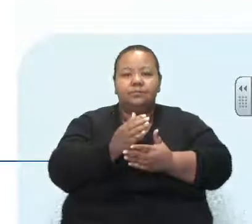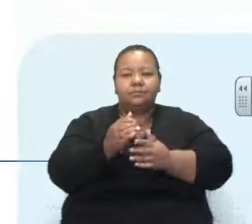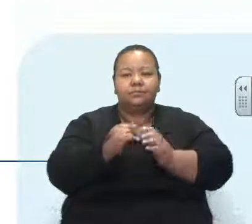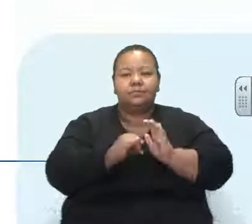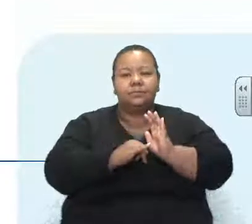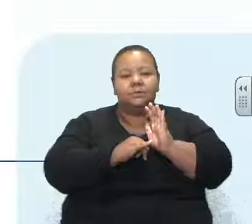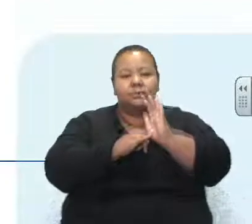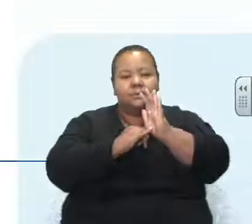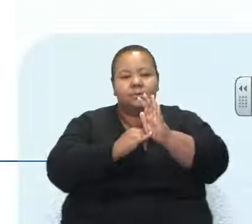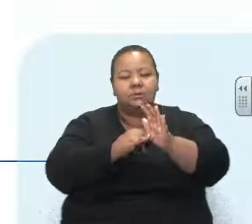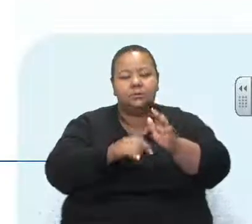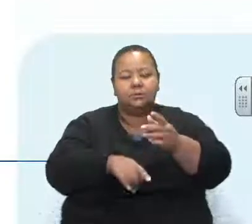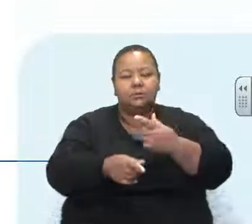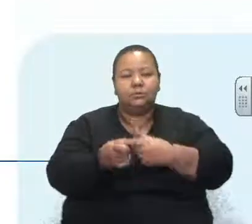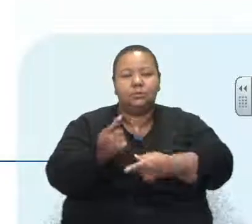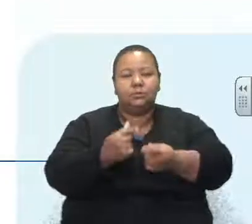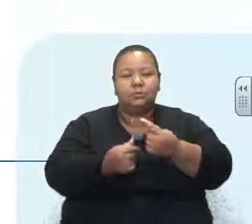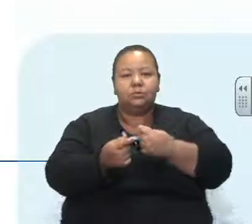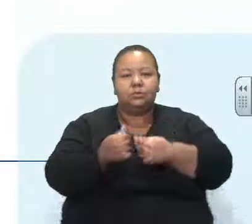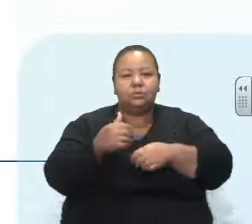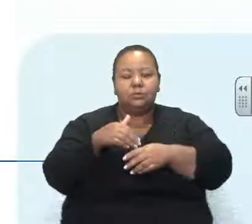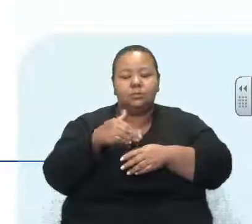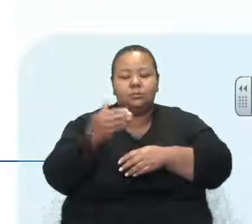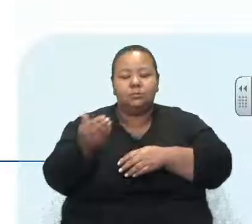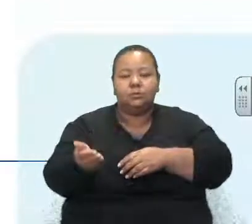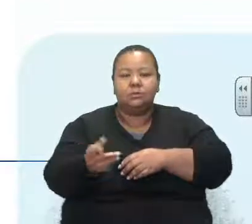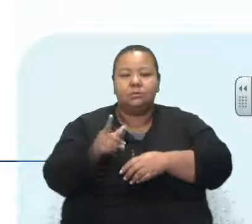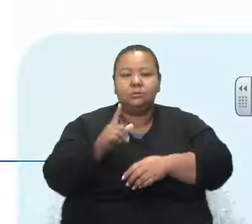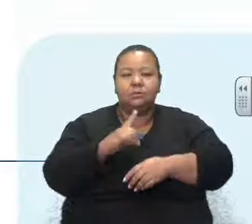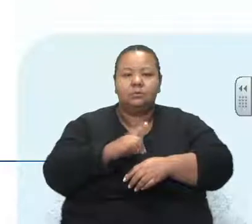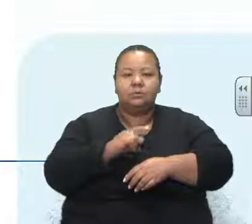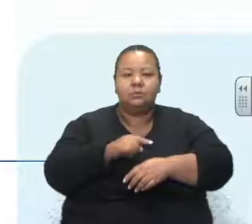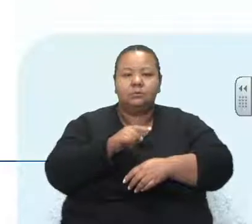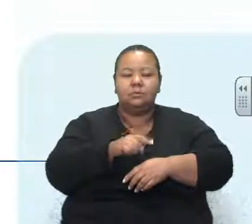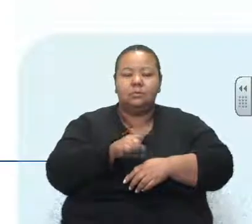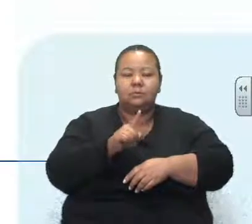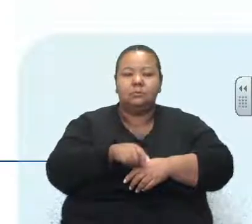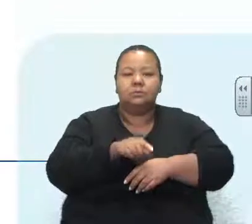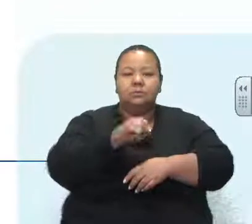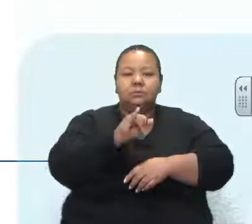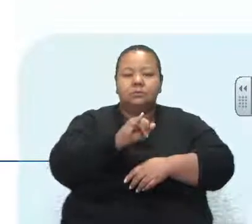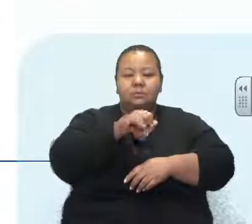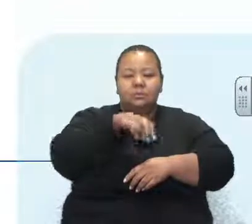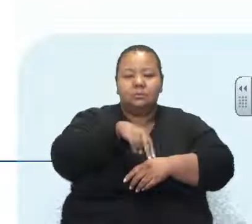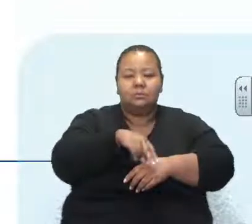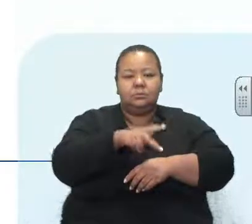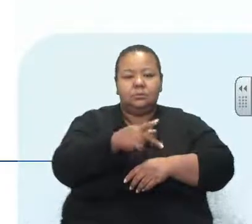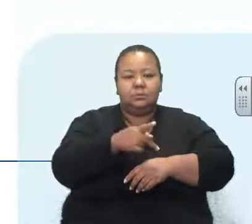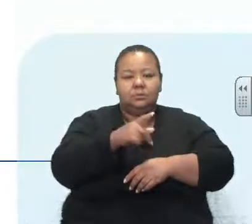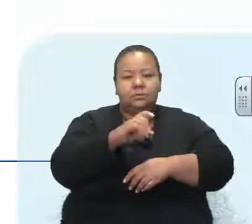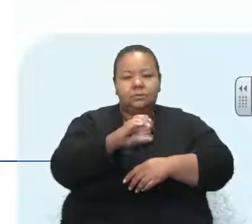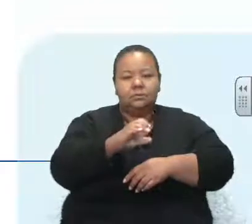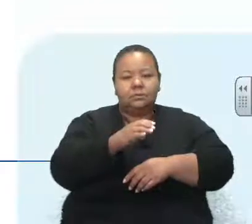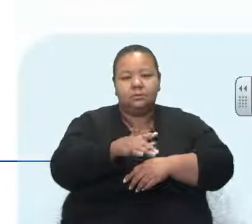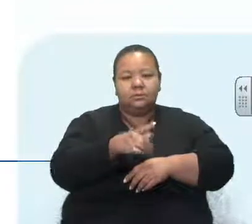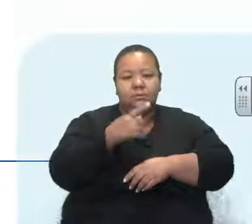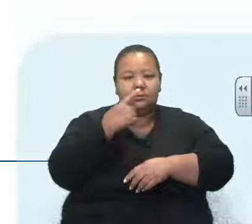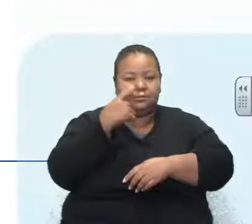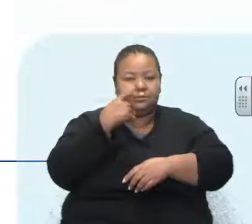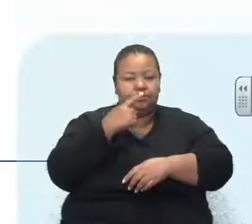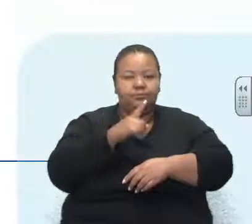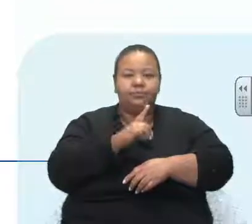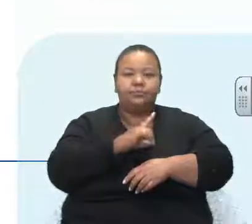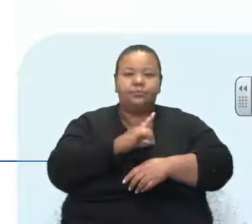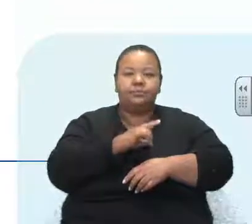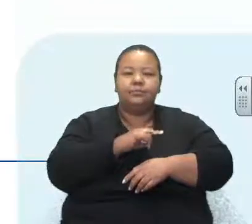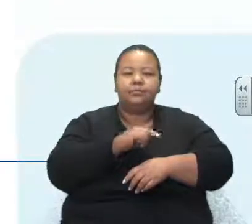indicadores econômicos do ambiente externo. Nós temos aqui o nosso Índice Nacional de Preço de Consumidor,